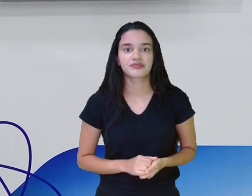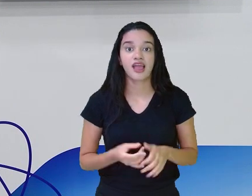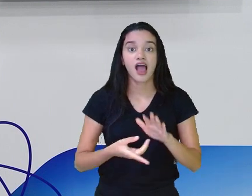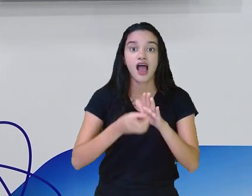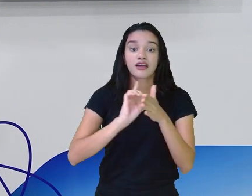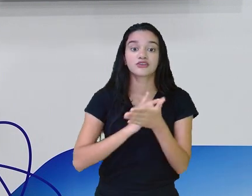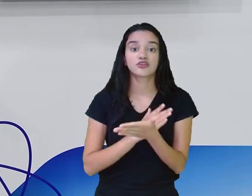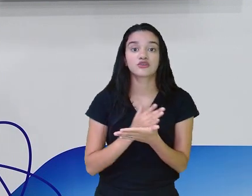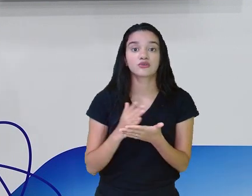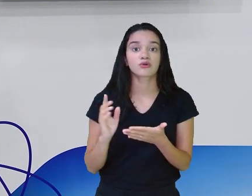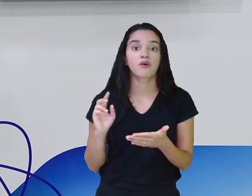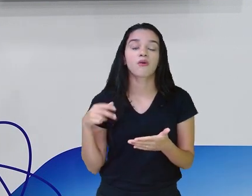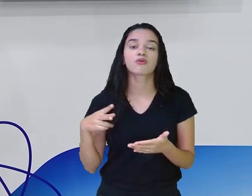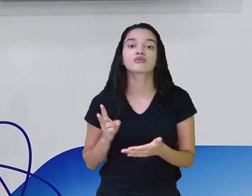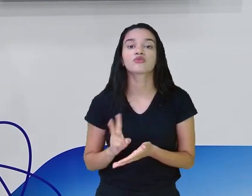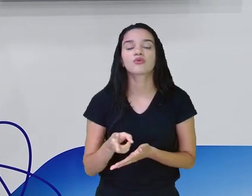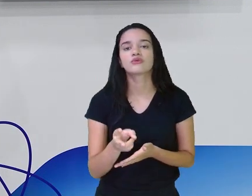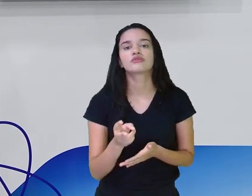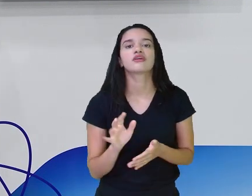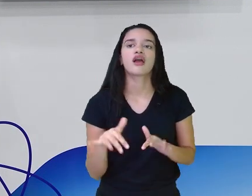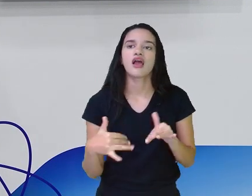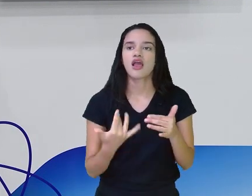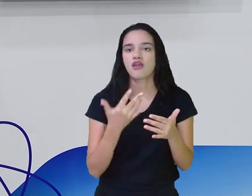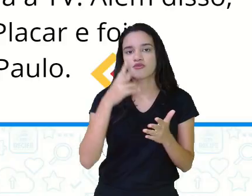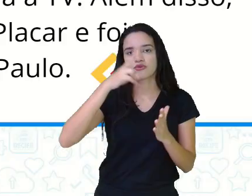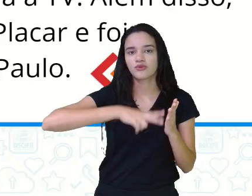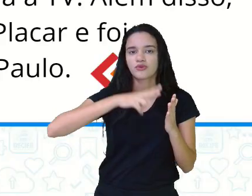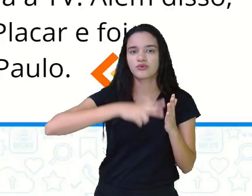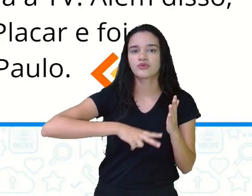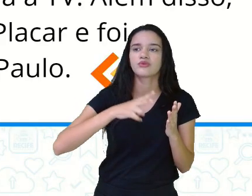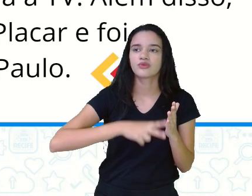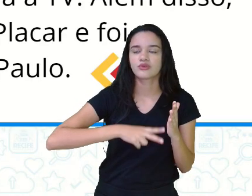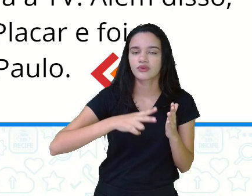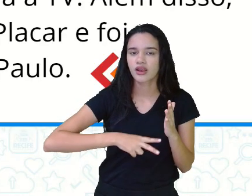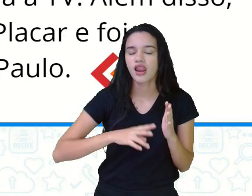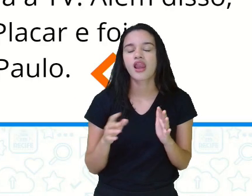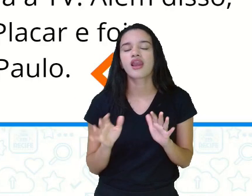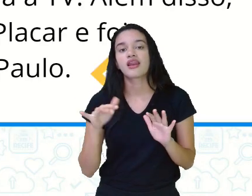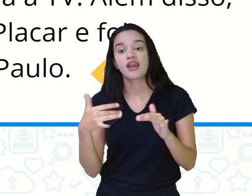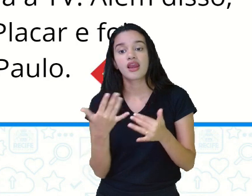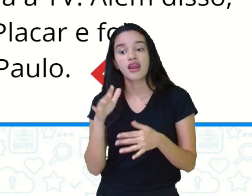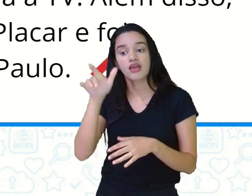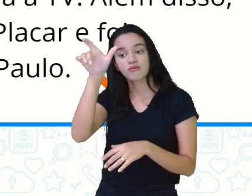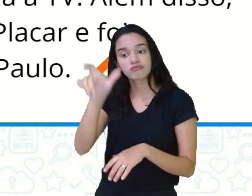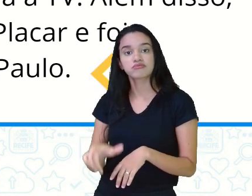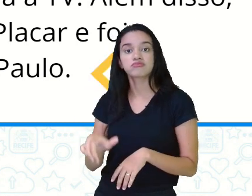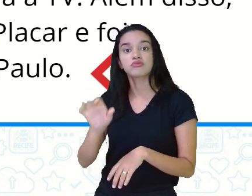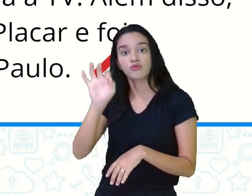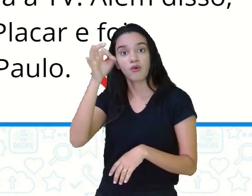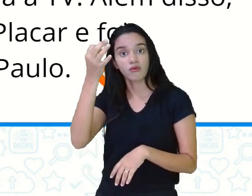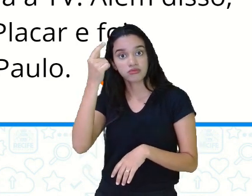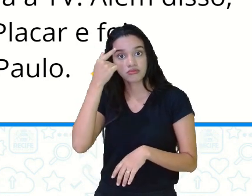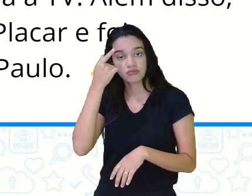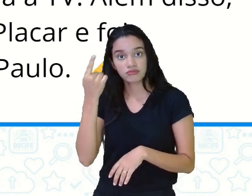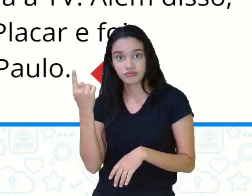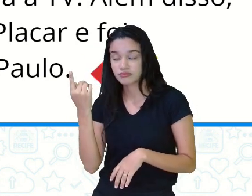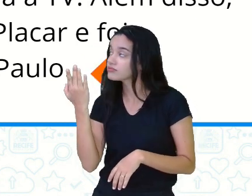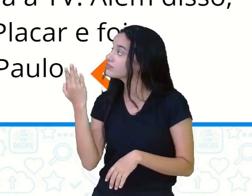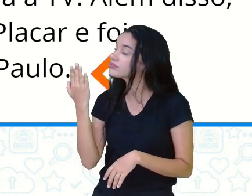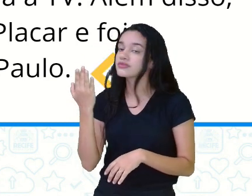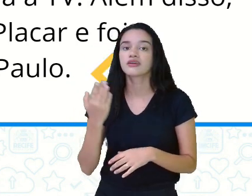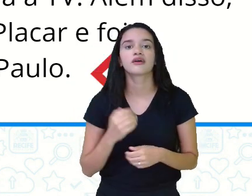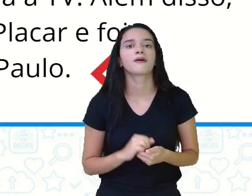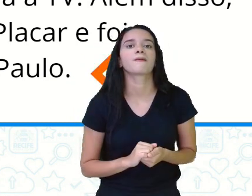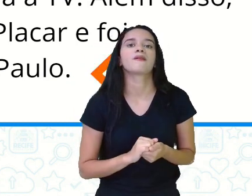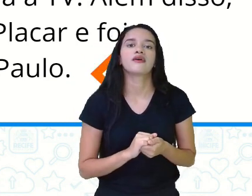Antes da gente continuar, deixa eu ler um pouquinho sobre o autor. Eu acho uma pessoa assim, extremamente criativa, não é? Então vamos conhecer um pouquinho sobre ele.